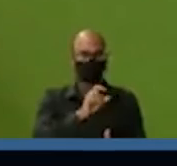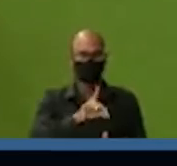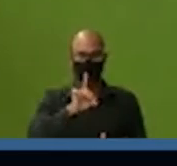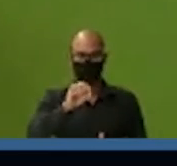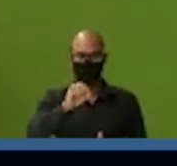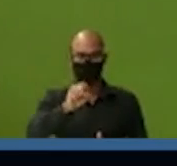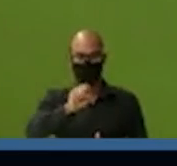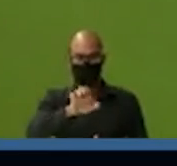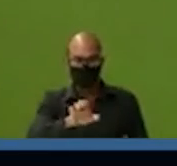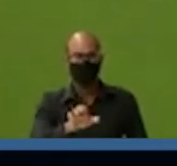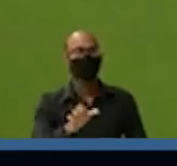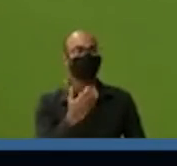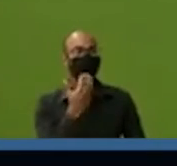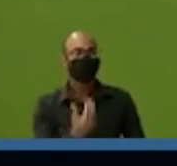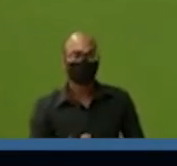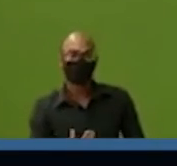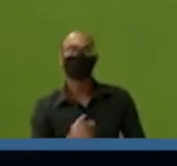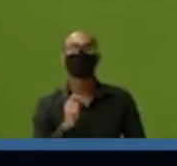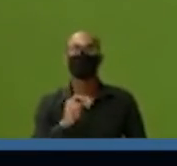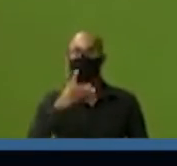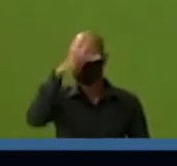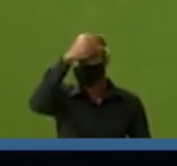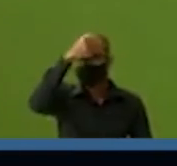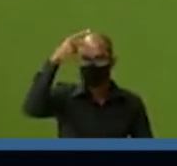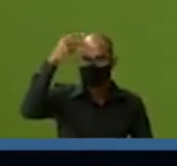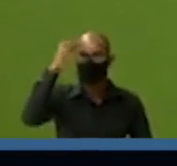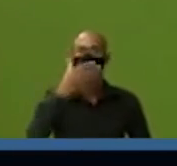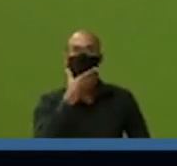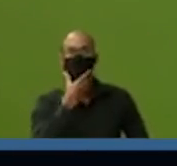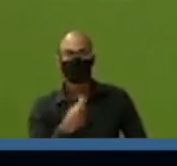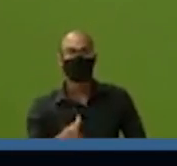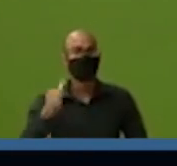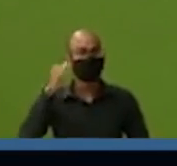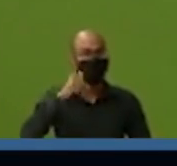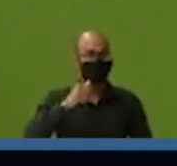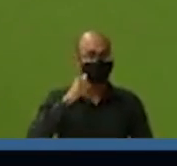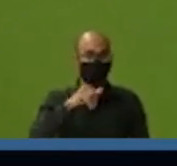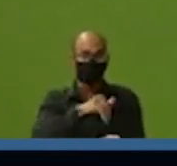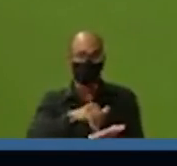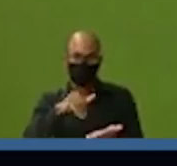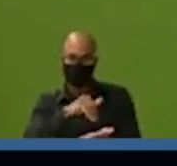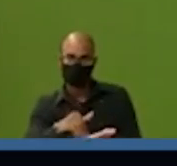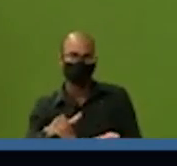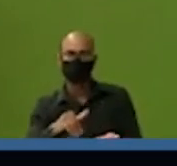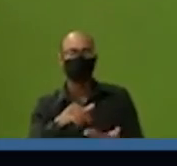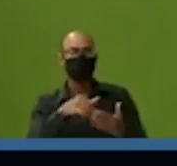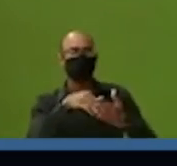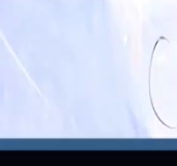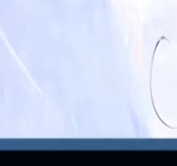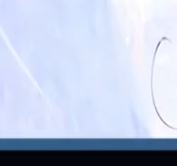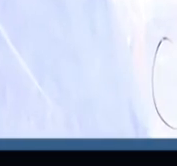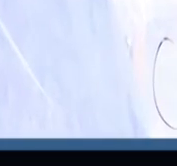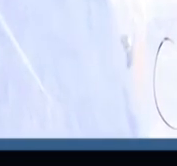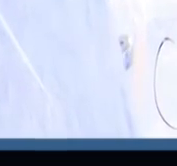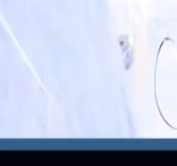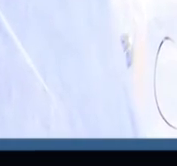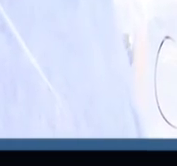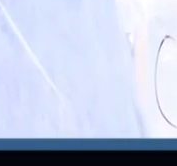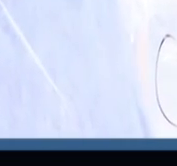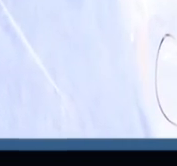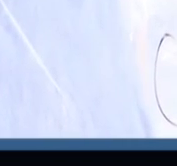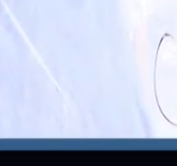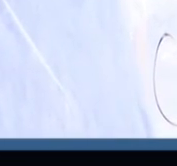prefeitas, secretários, secretárias, equipe de imunização, para não deixar essas vacinas nas geladeiras. Dados